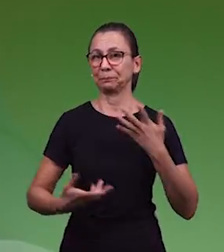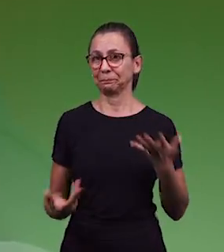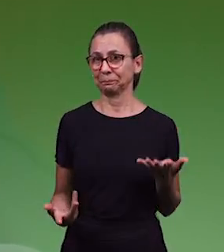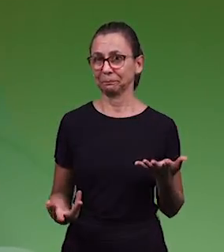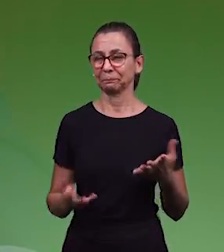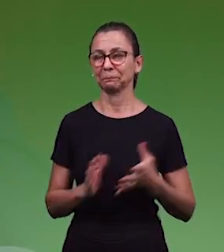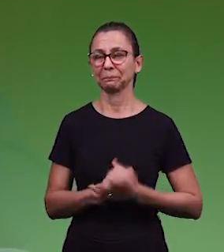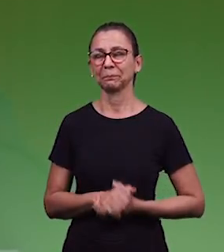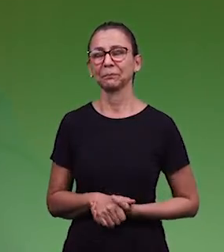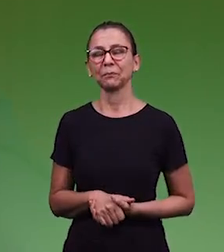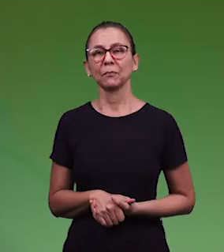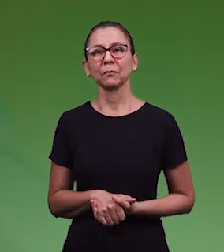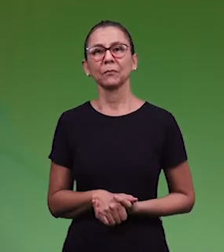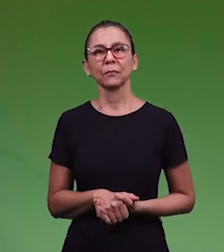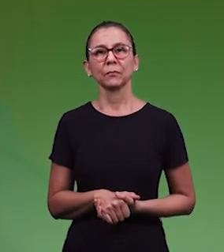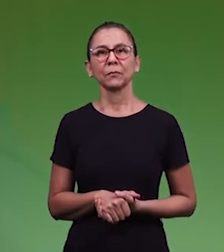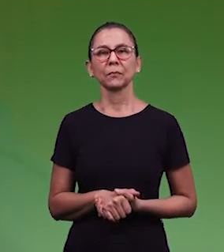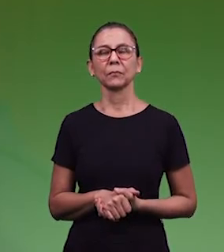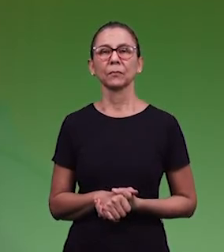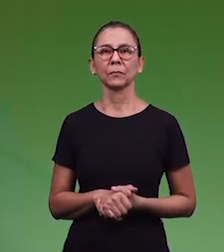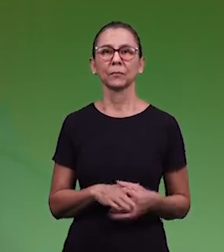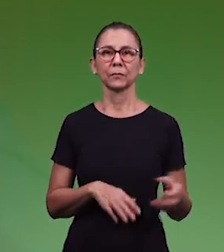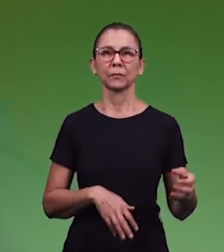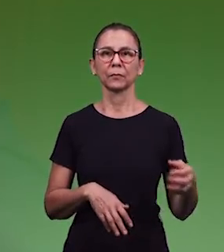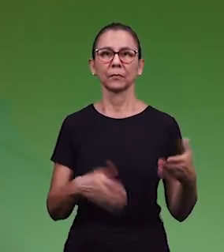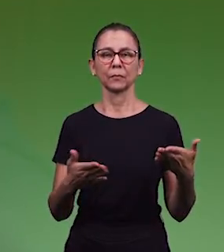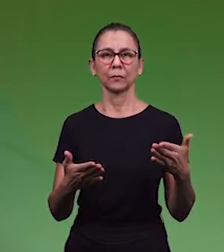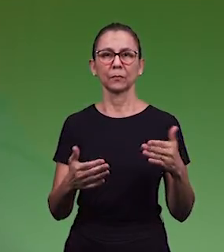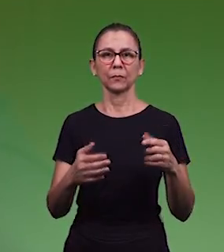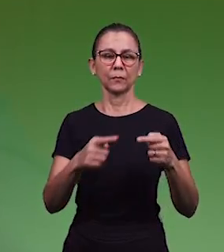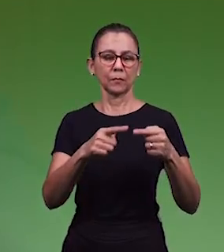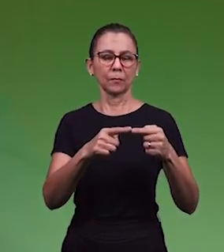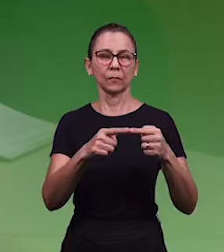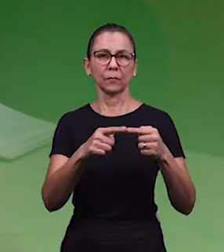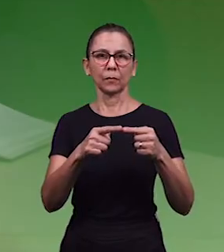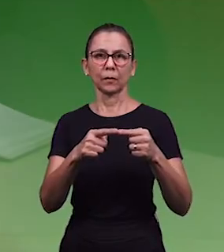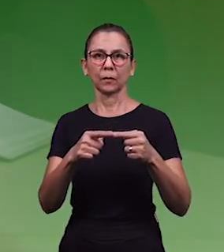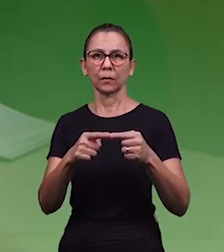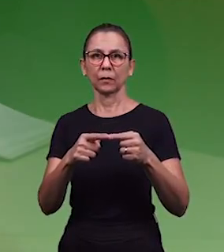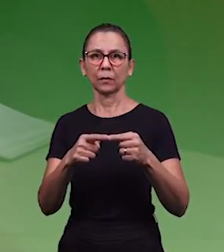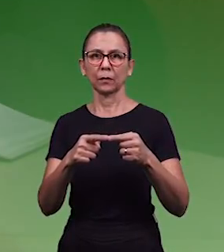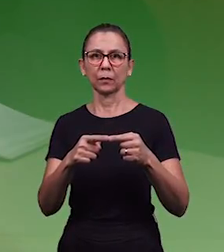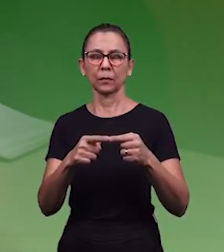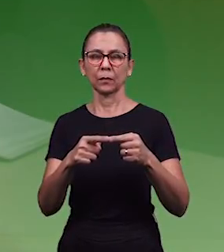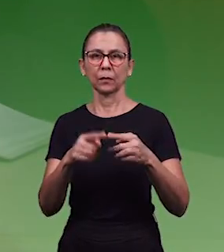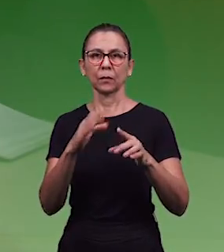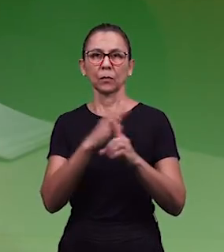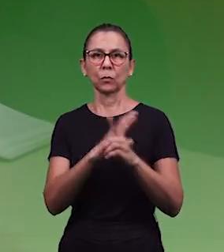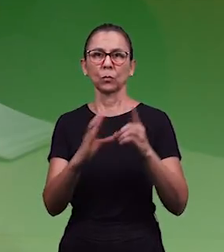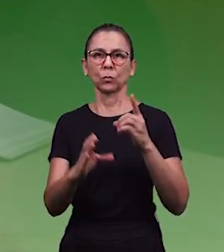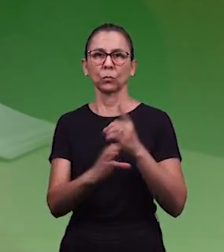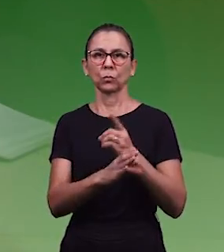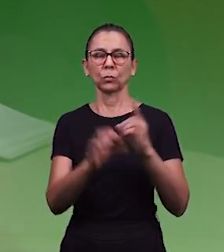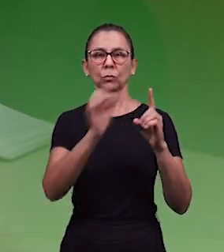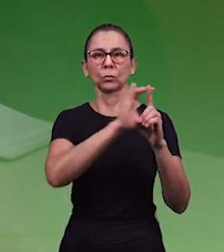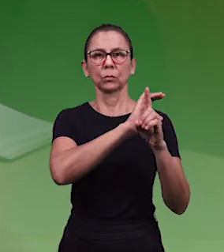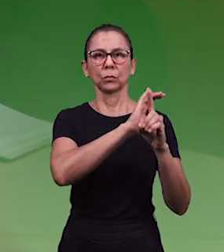Então, o culto profético o grupo de assistência e o grupo de assistência né, caminham juntos, né,